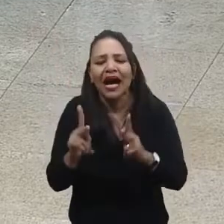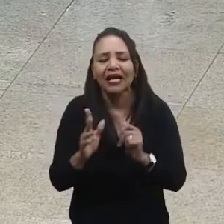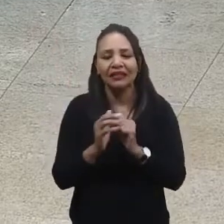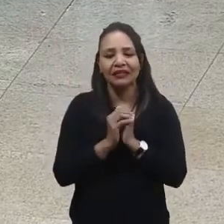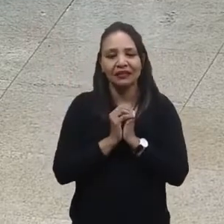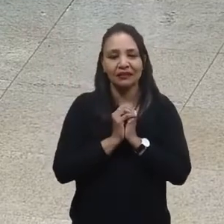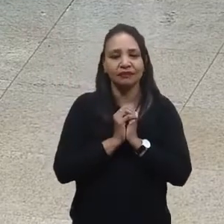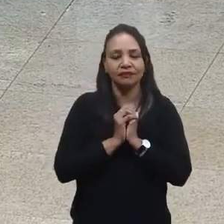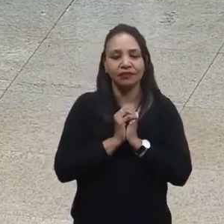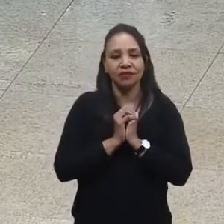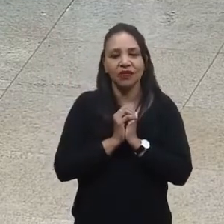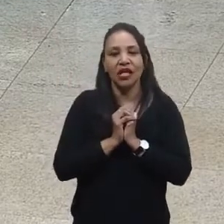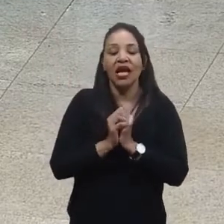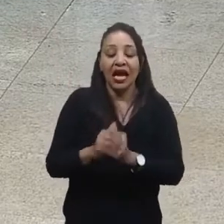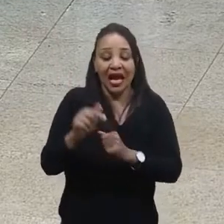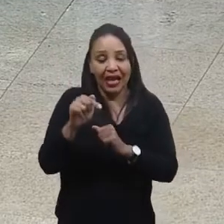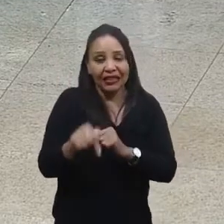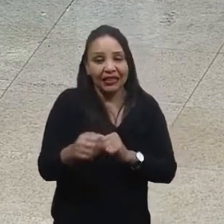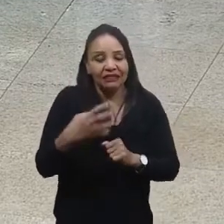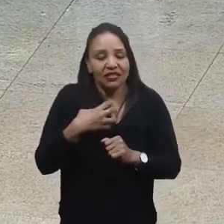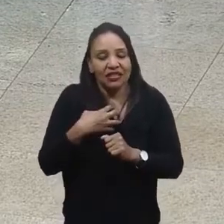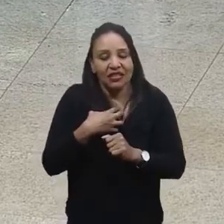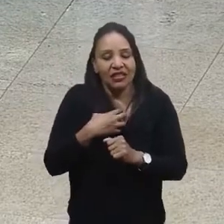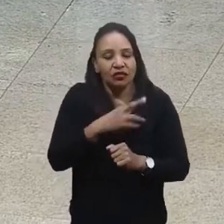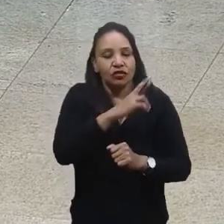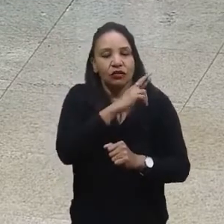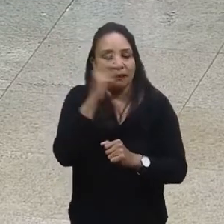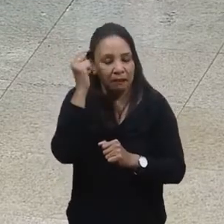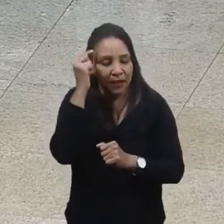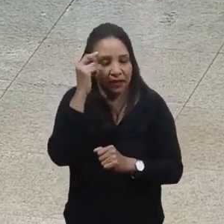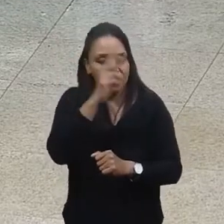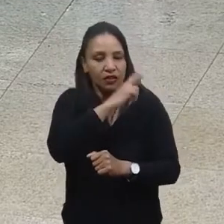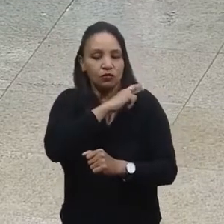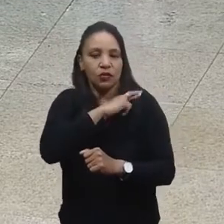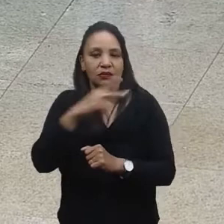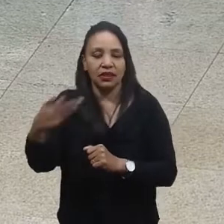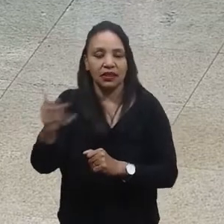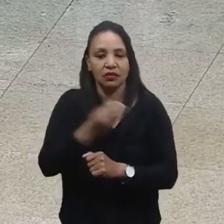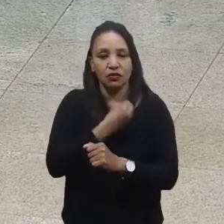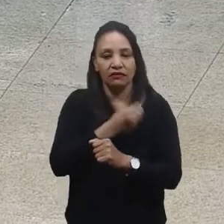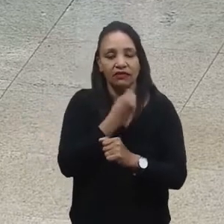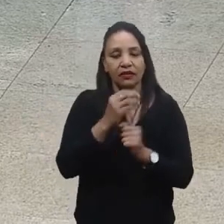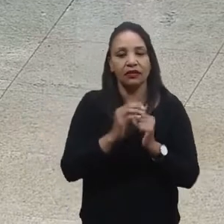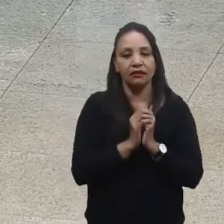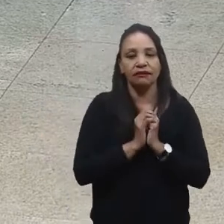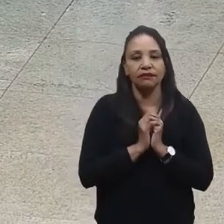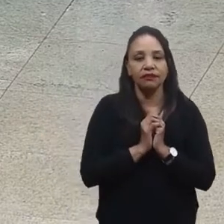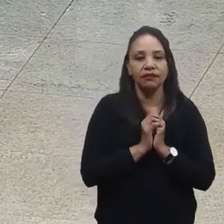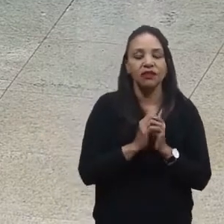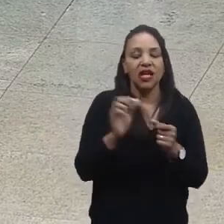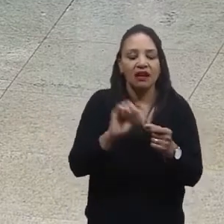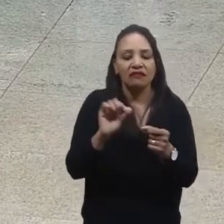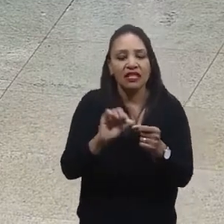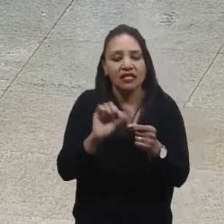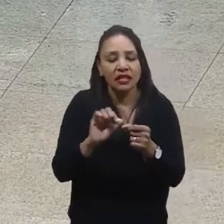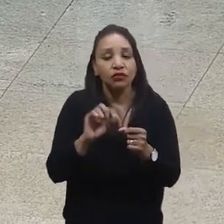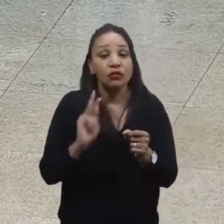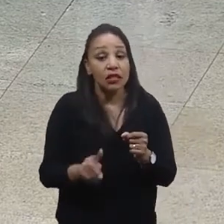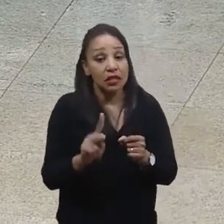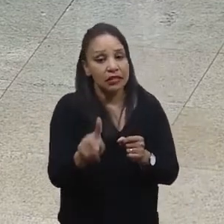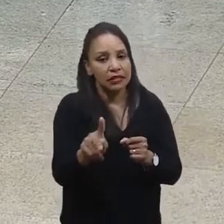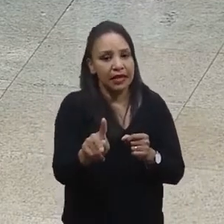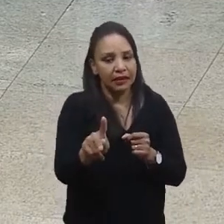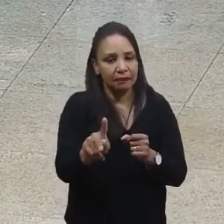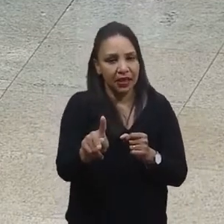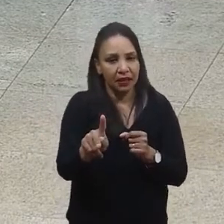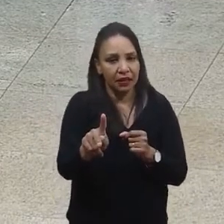sobre ela e tem responsabilidade sobre a sua vida tô fazendo sempre essa pergunta que eu fiz para